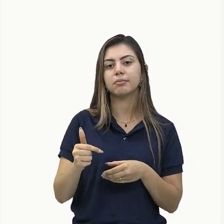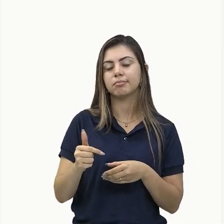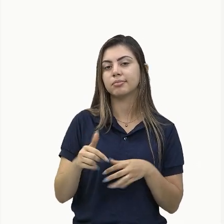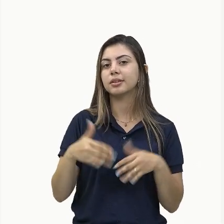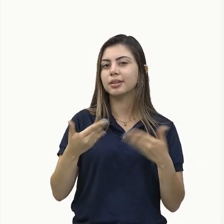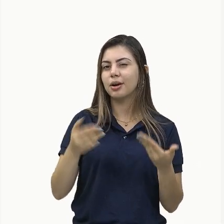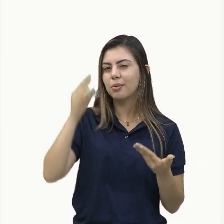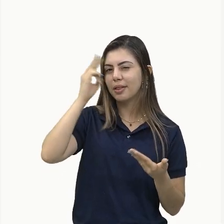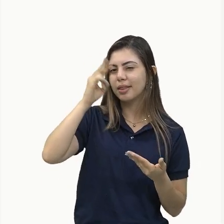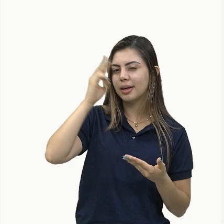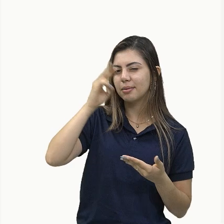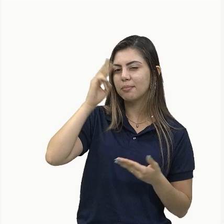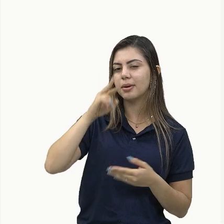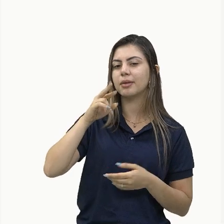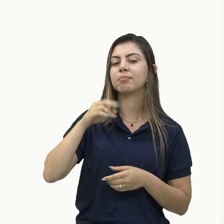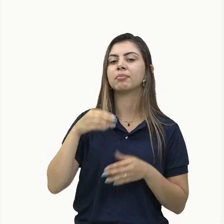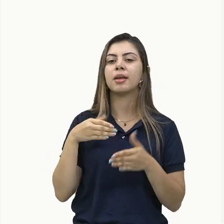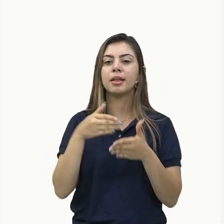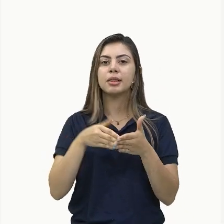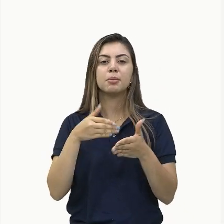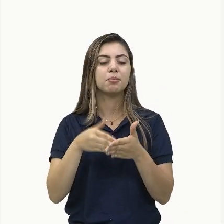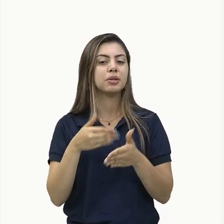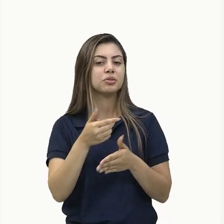lembram que é a resistência interna? É o R',